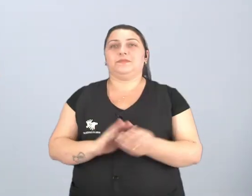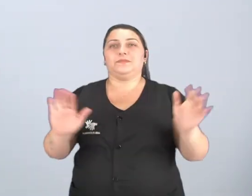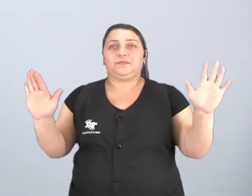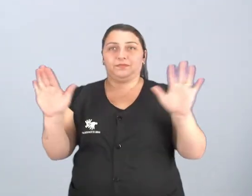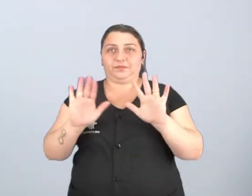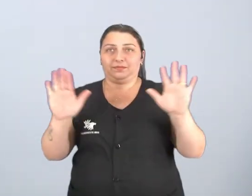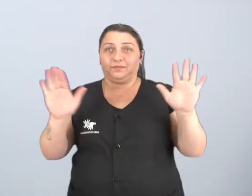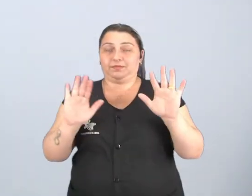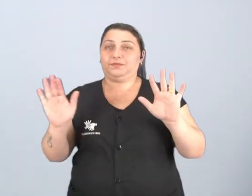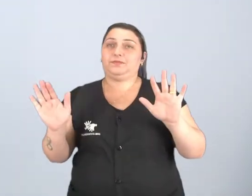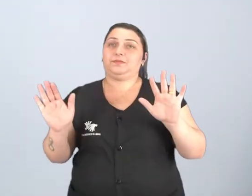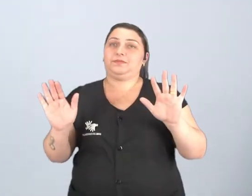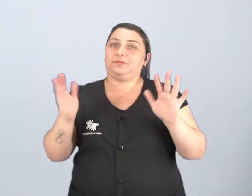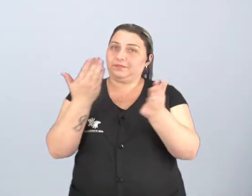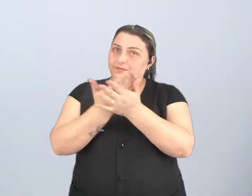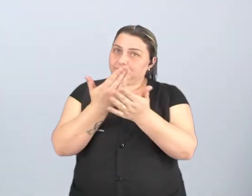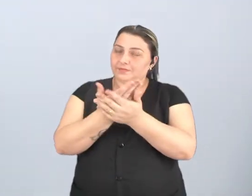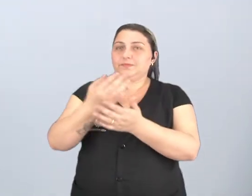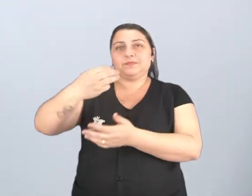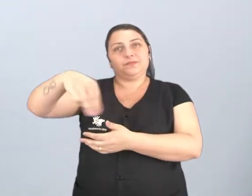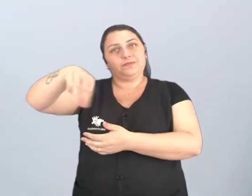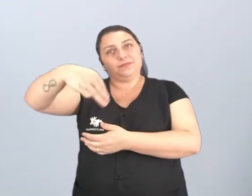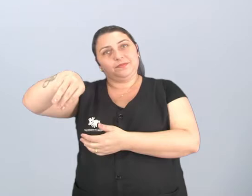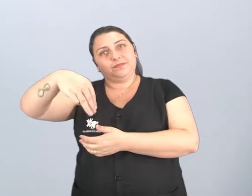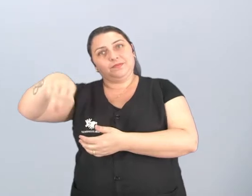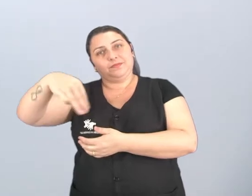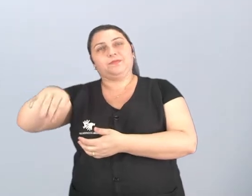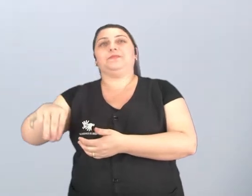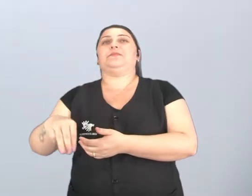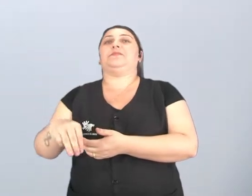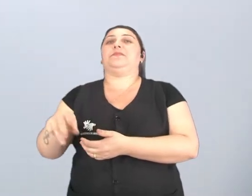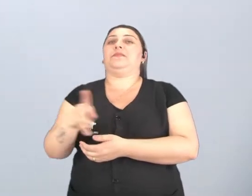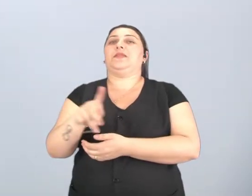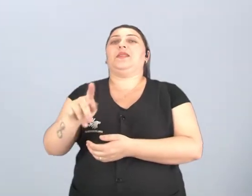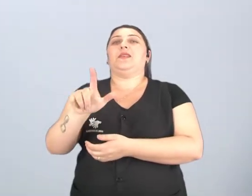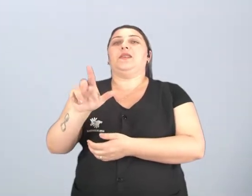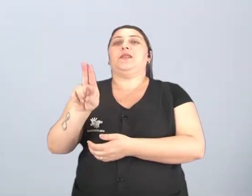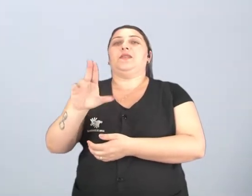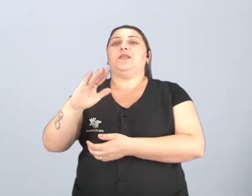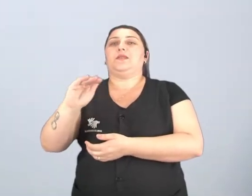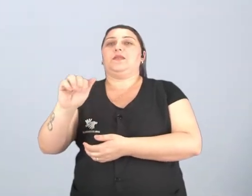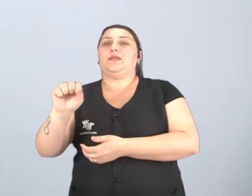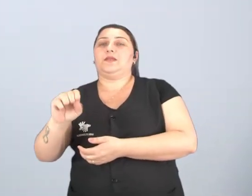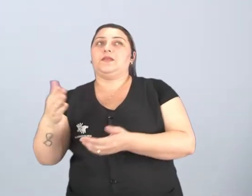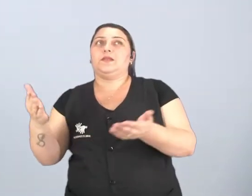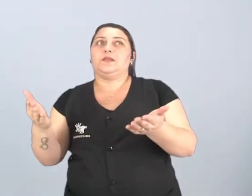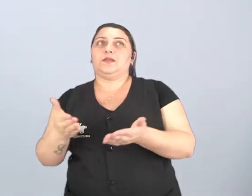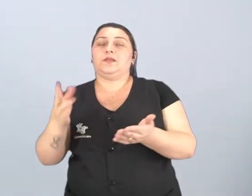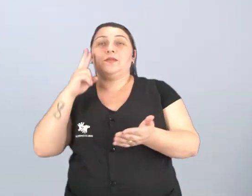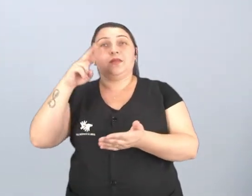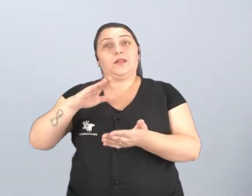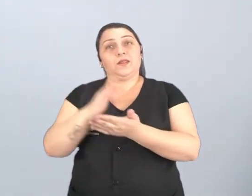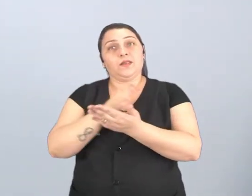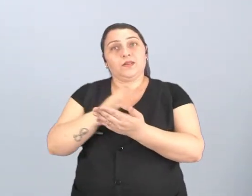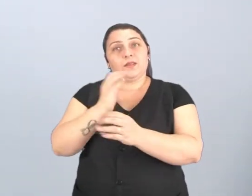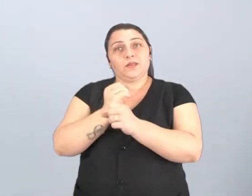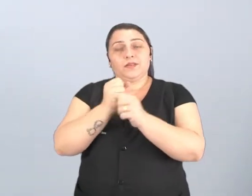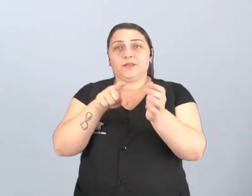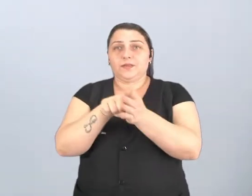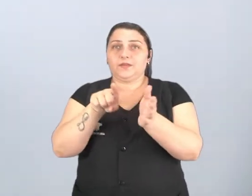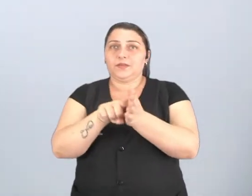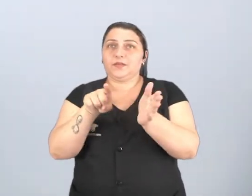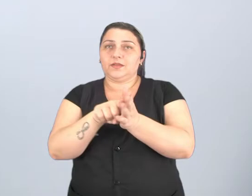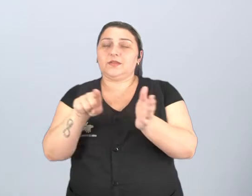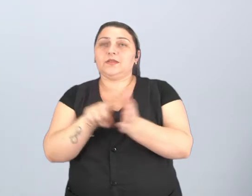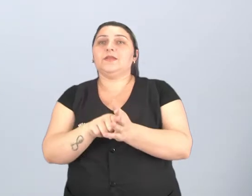Olá pessoal, estamos de volta para mais uma aula de matemática. Sou o professor Lucas e hoje nós vamos ver algumas situações,